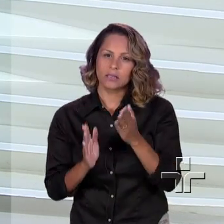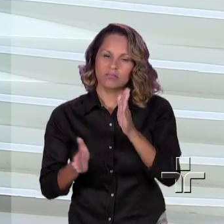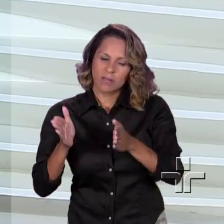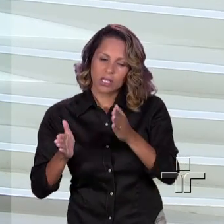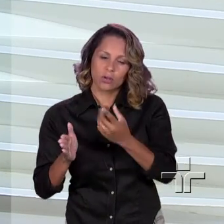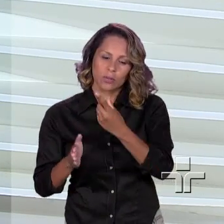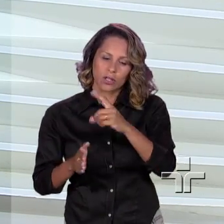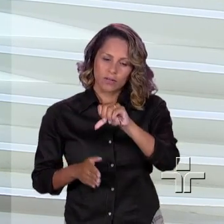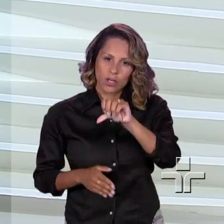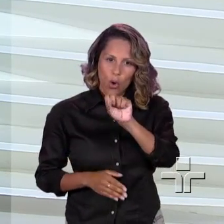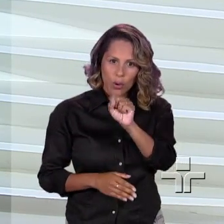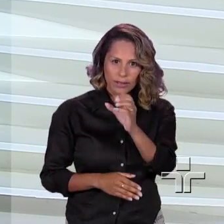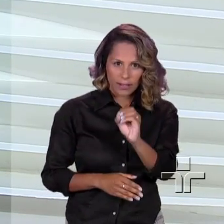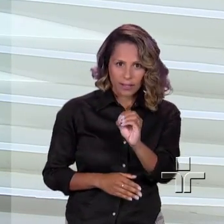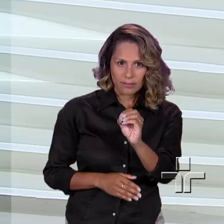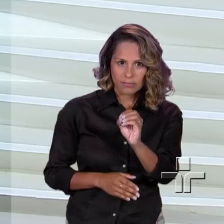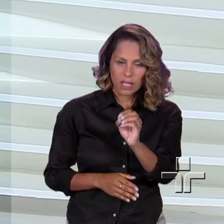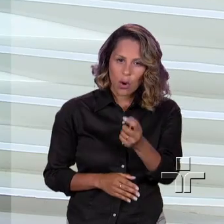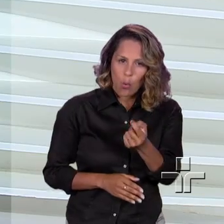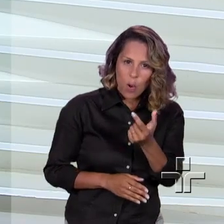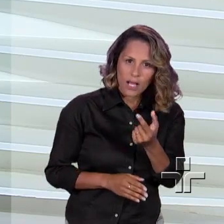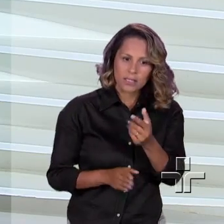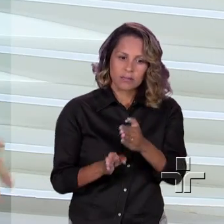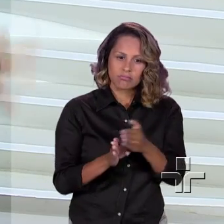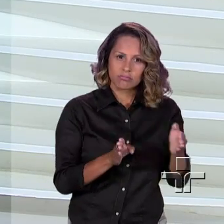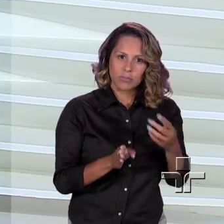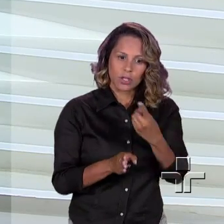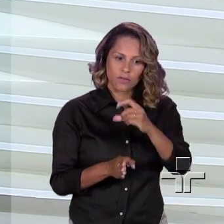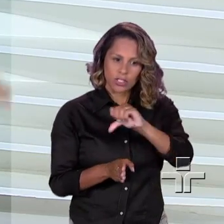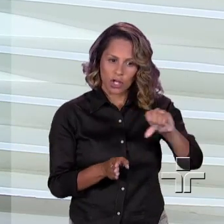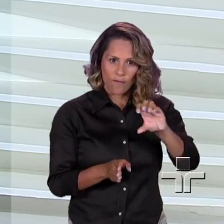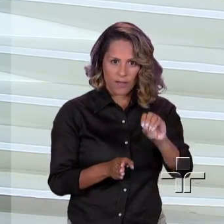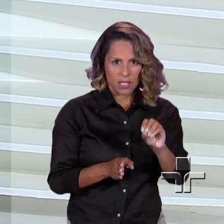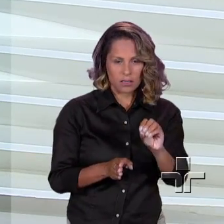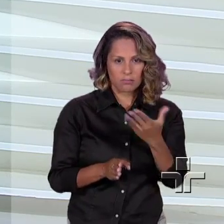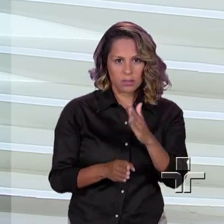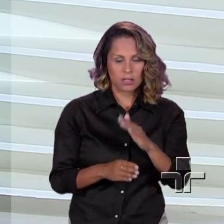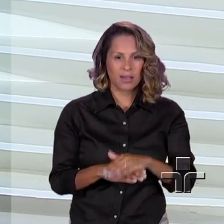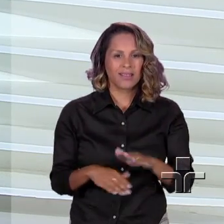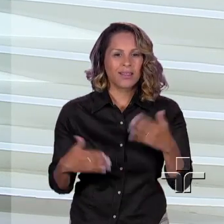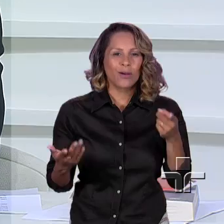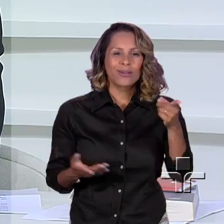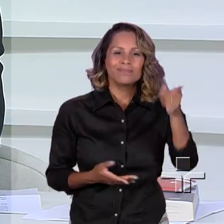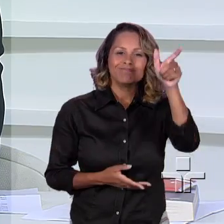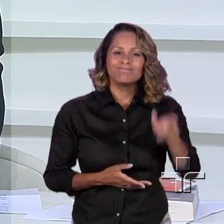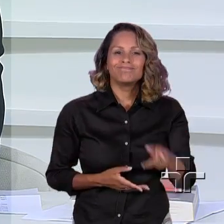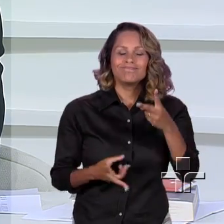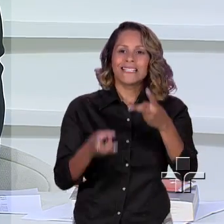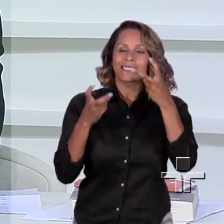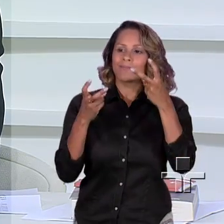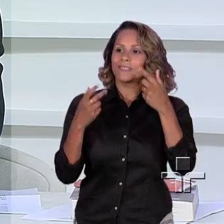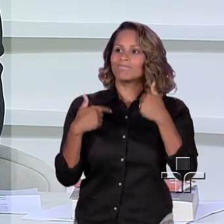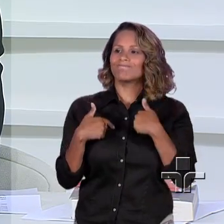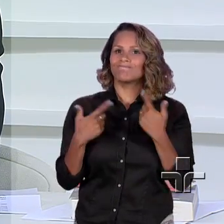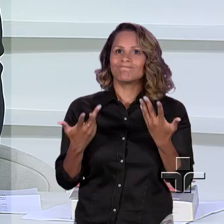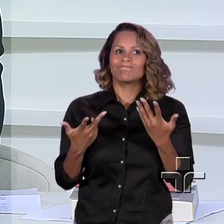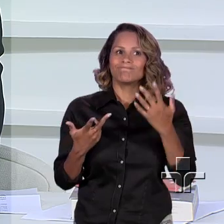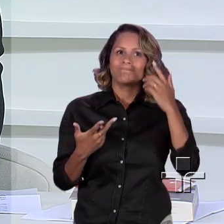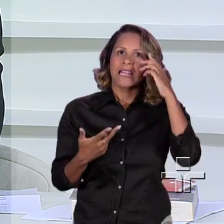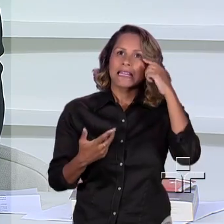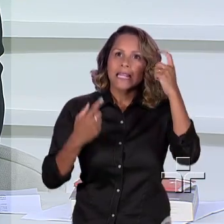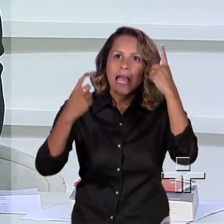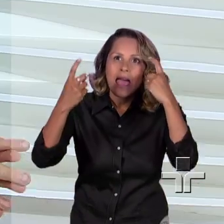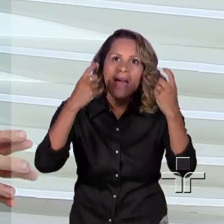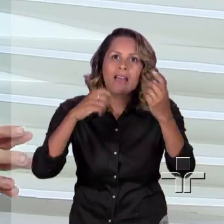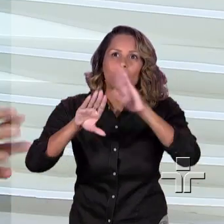80. Então ele mudou, ele percebeu que ele estava idealizando uma coisa que não era para ser idealizado. No outro momento, eu acho que ele